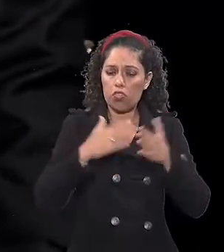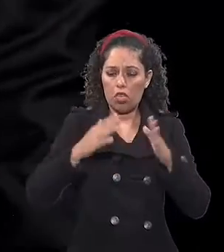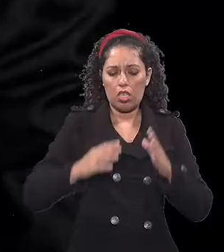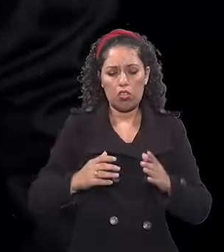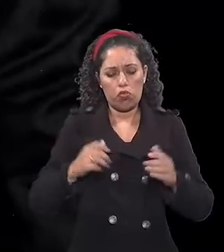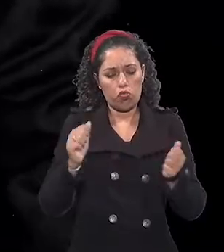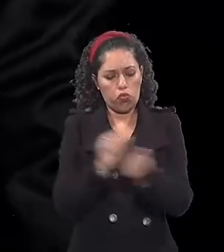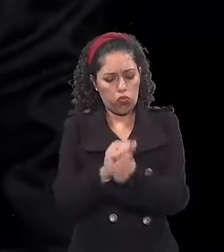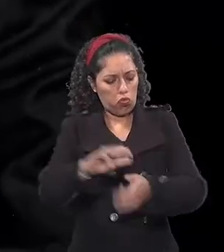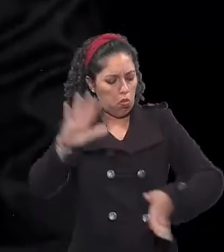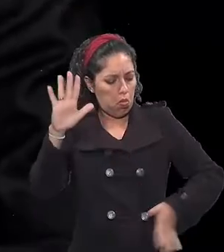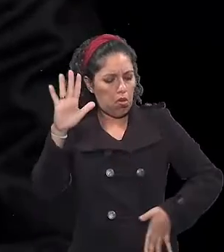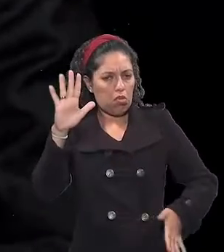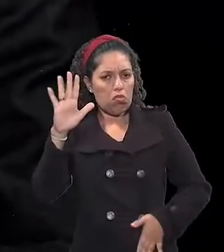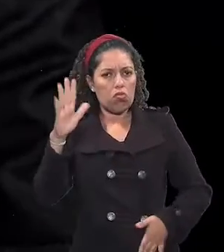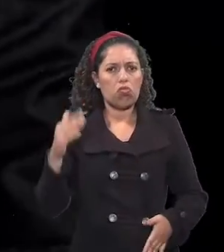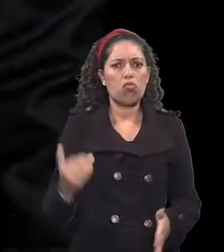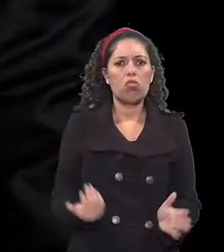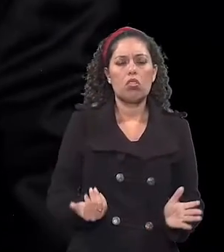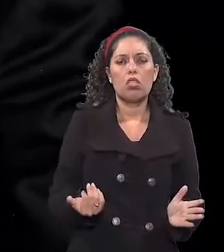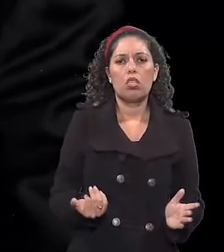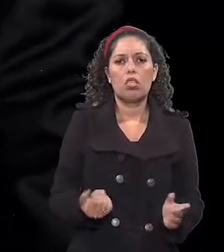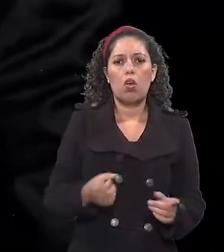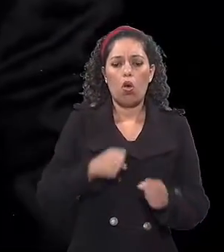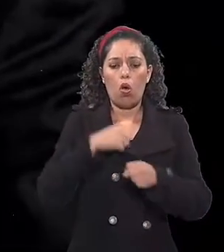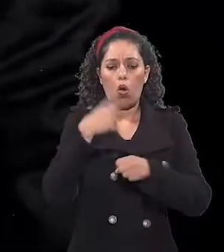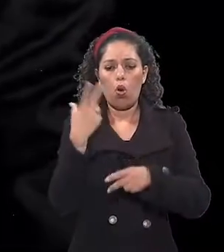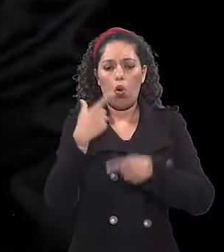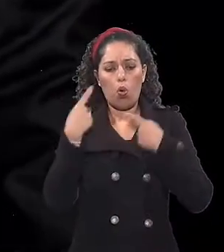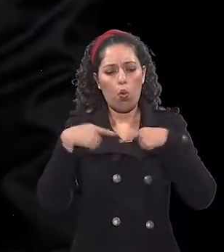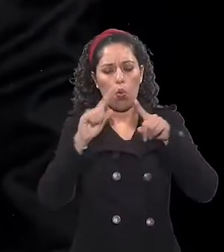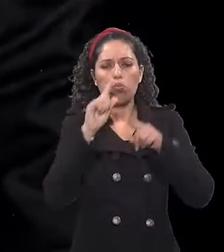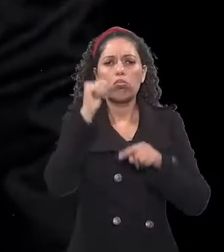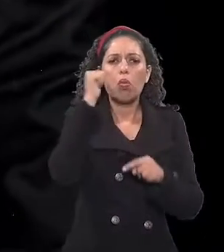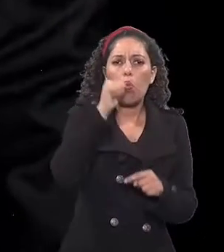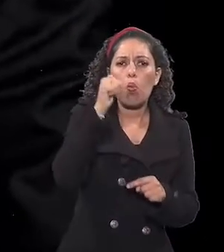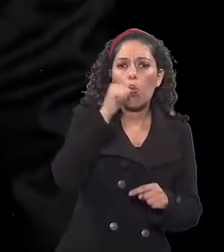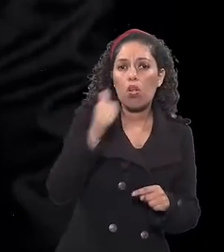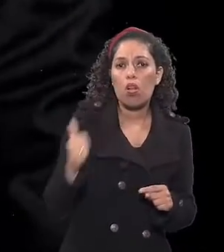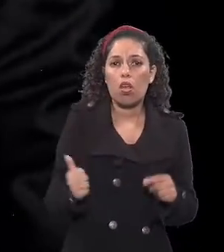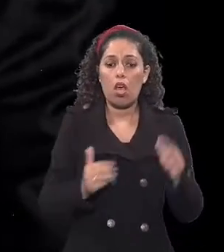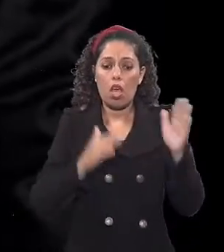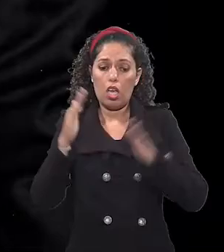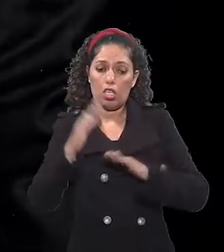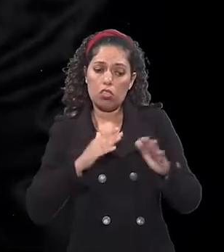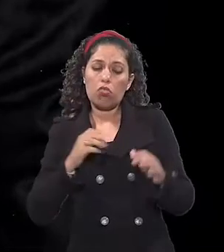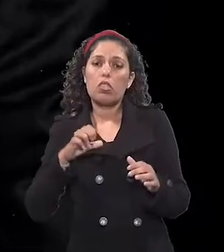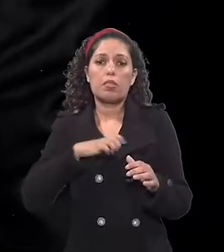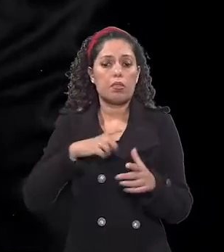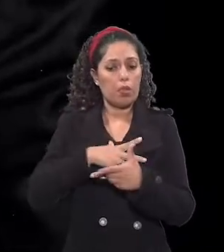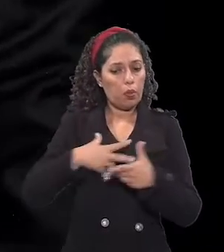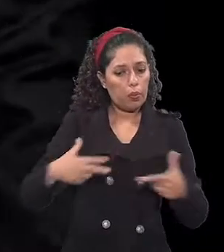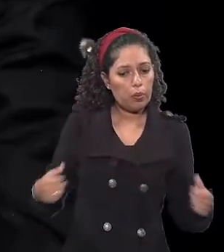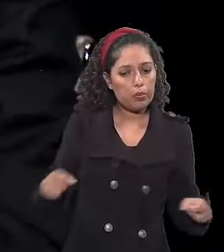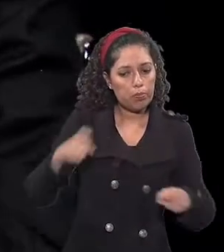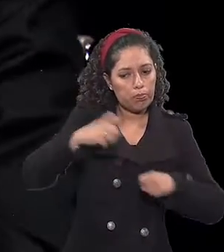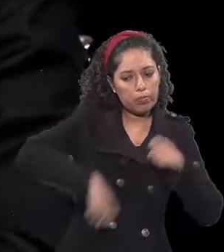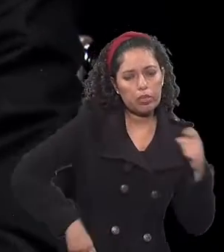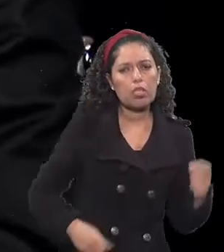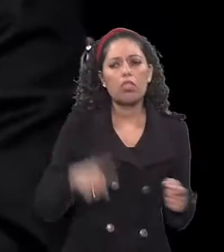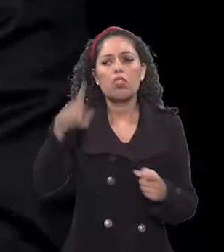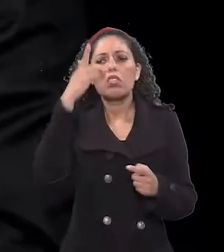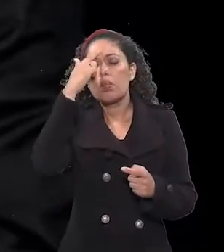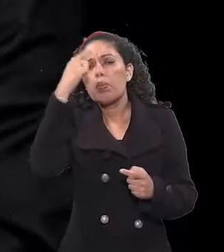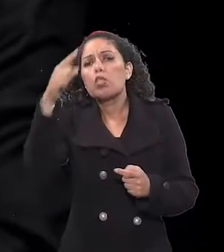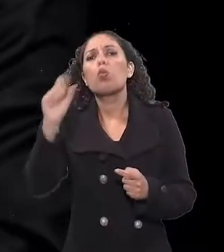vezes a criminalidade, que são ofensivas às mulheres e muitas vezes pornográficas. Qual a sua posição a